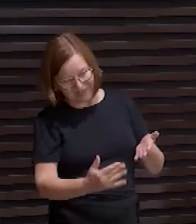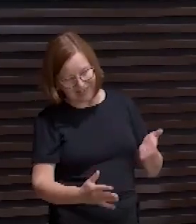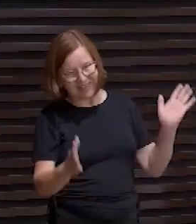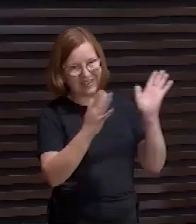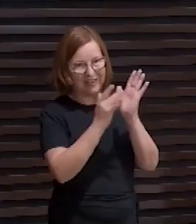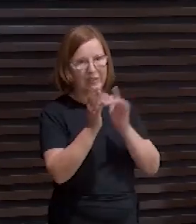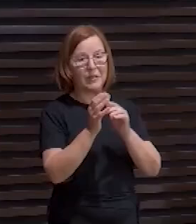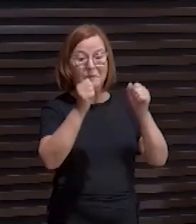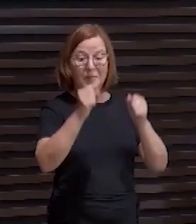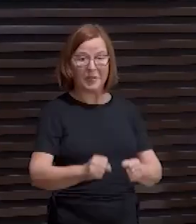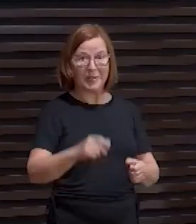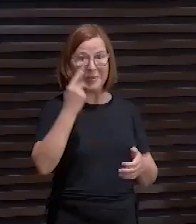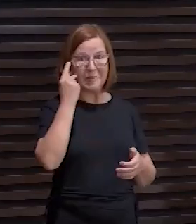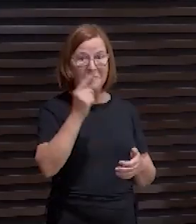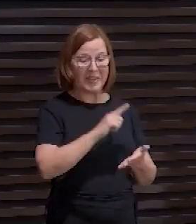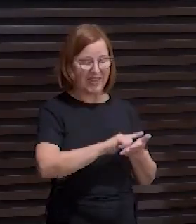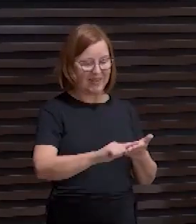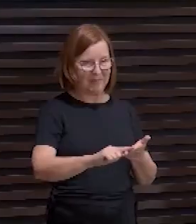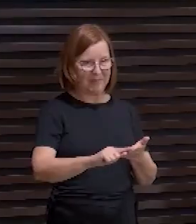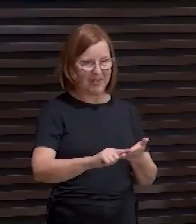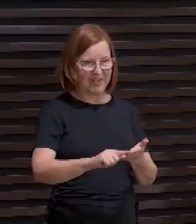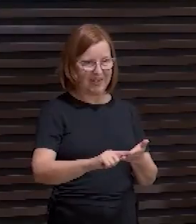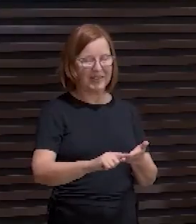nos deixar mais alvos do que a neve.